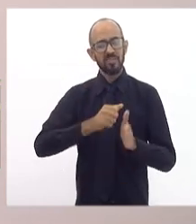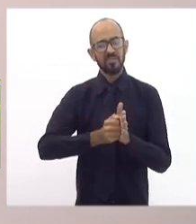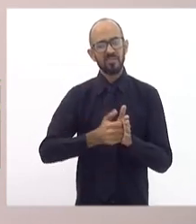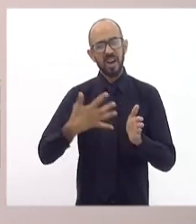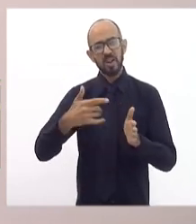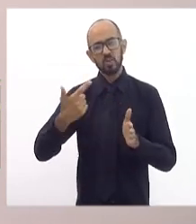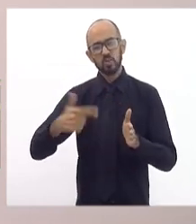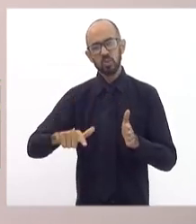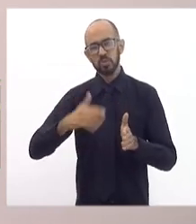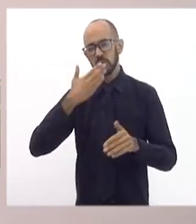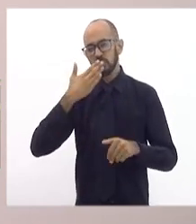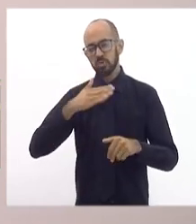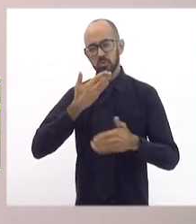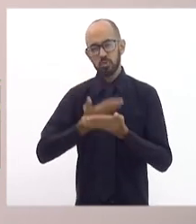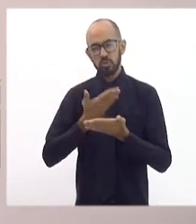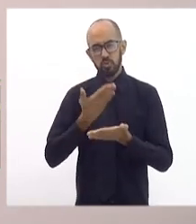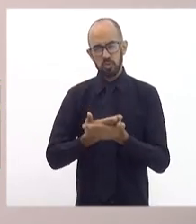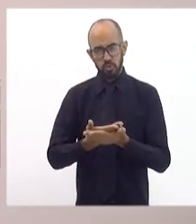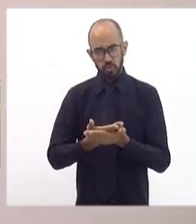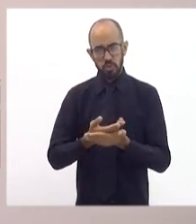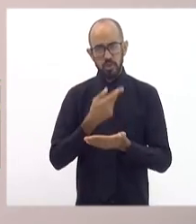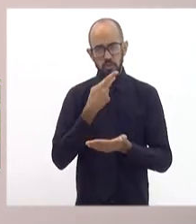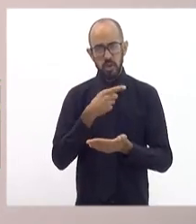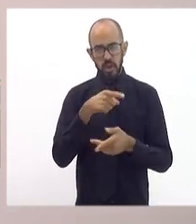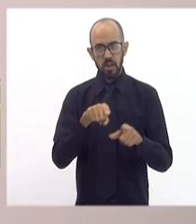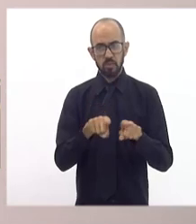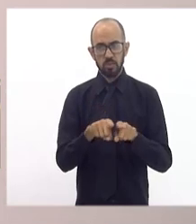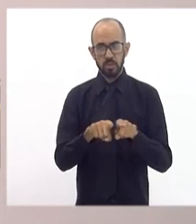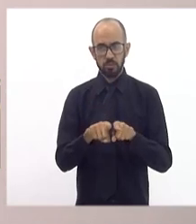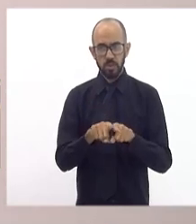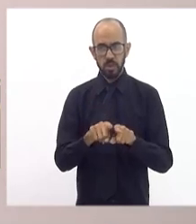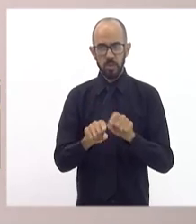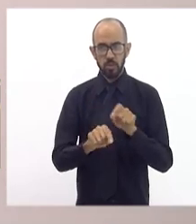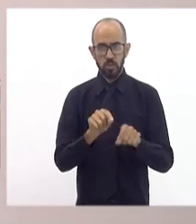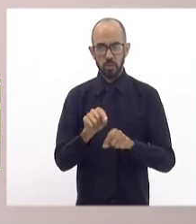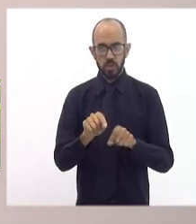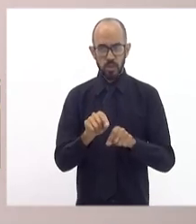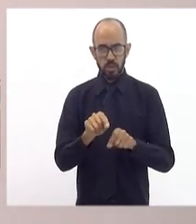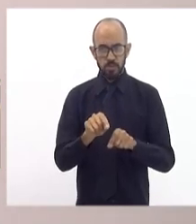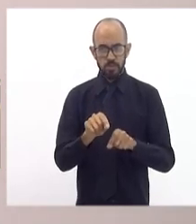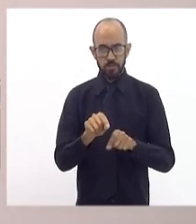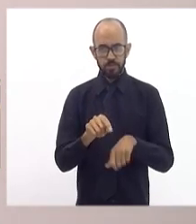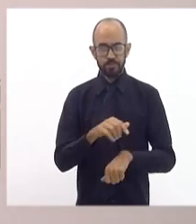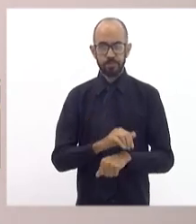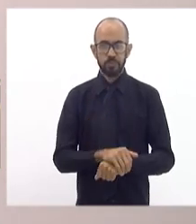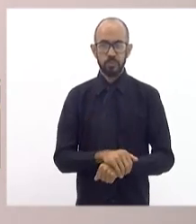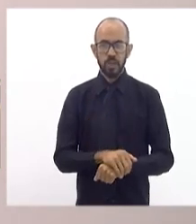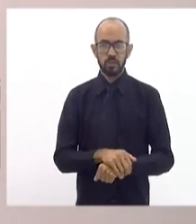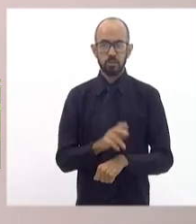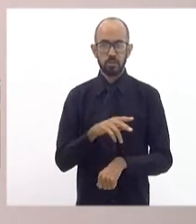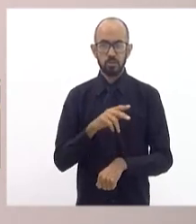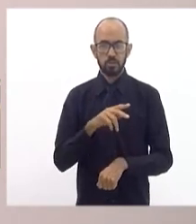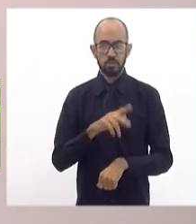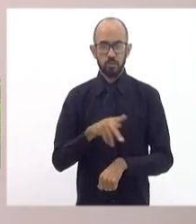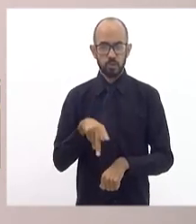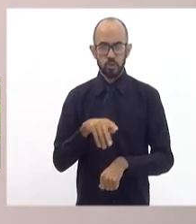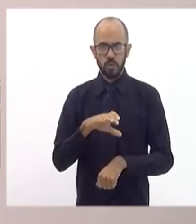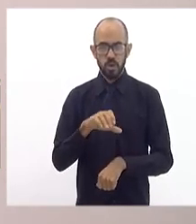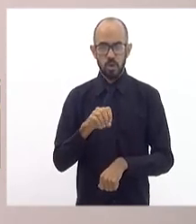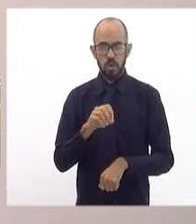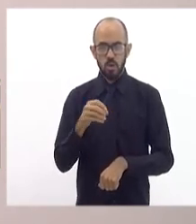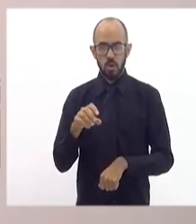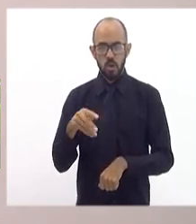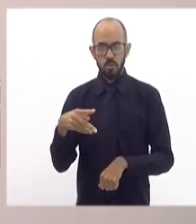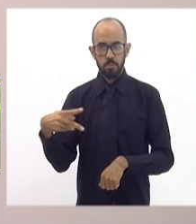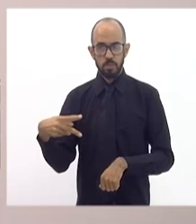inclusive vocês falaram a presença do Professor Maurício Tomás queimar estou mais que ele foi meu professor na Coop tá eu sou foi